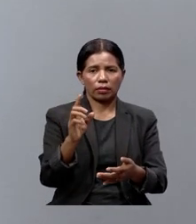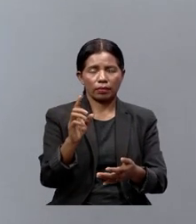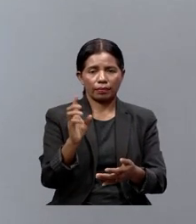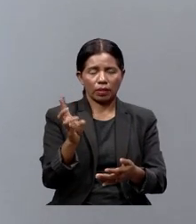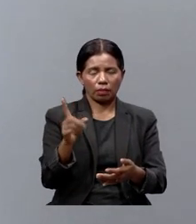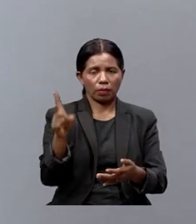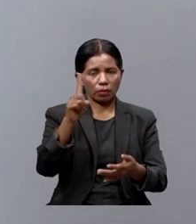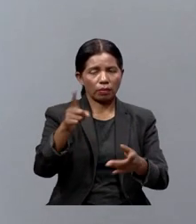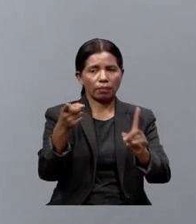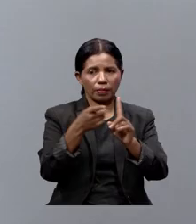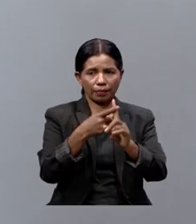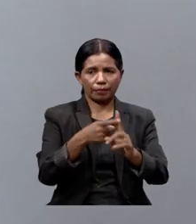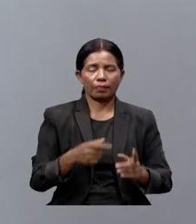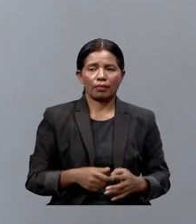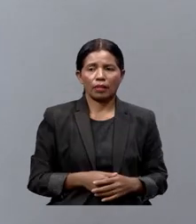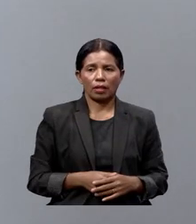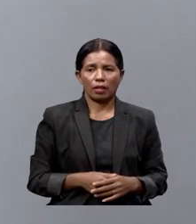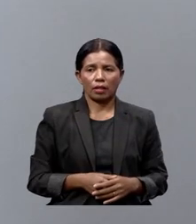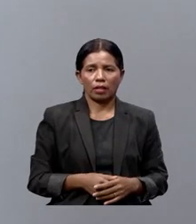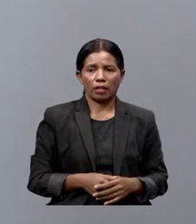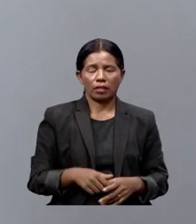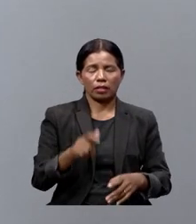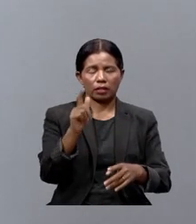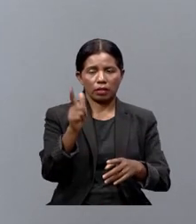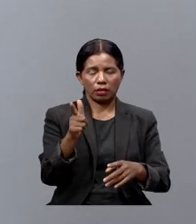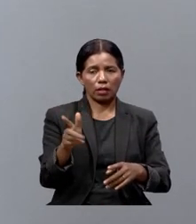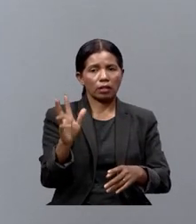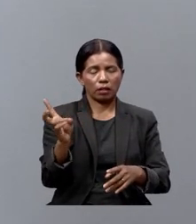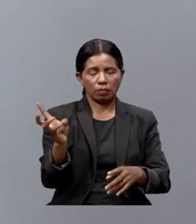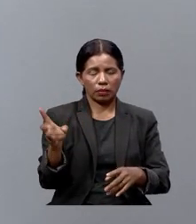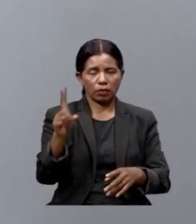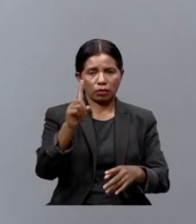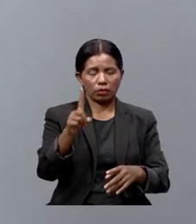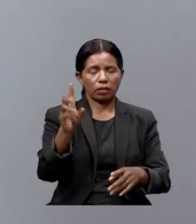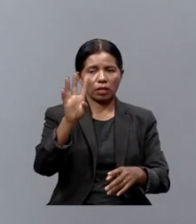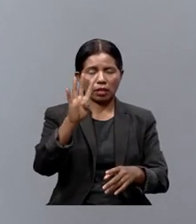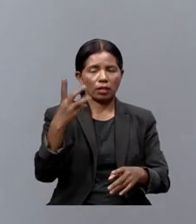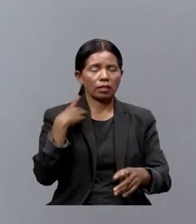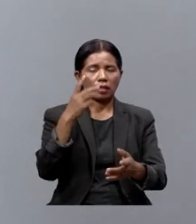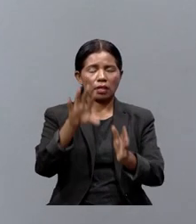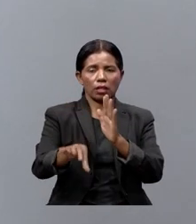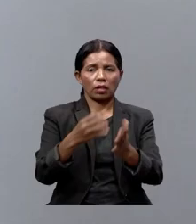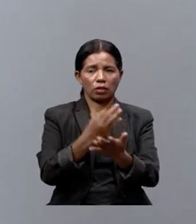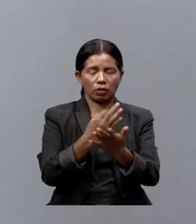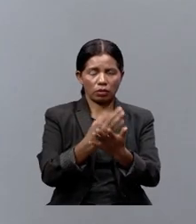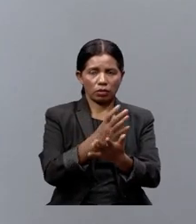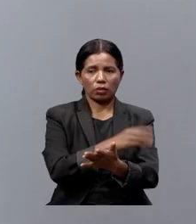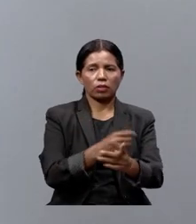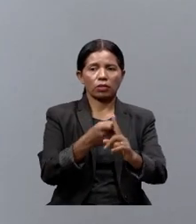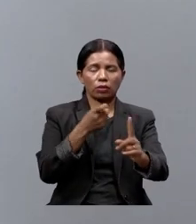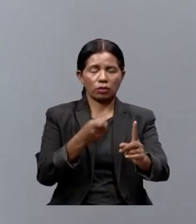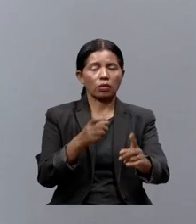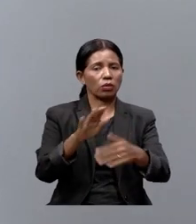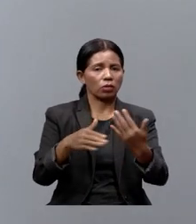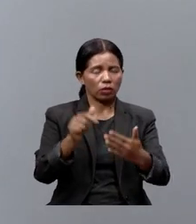71 plus, então 71A, e proposta, né, e só a sair, ouçam 1 milhão, russi dotação tudo do